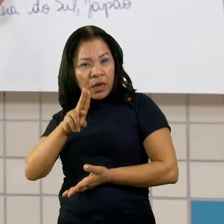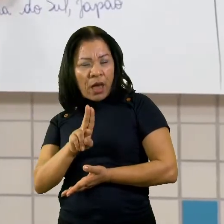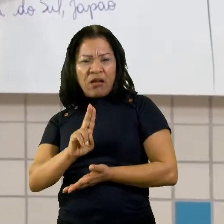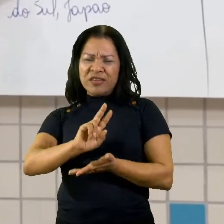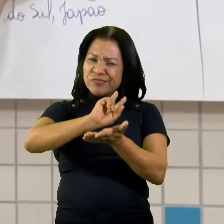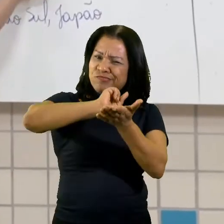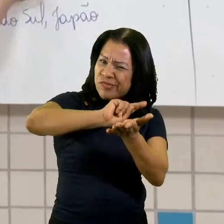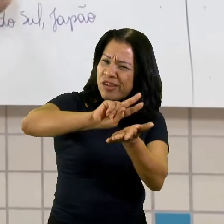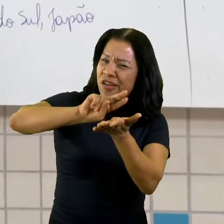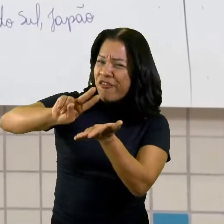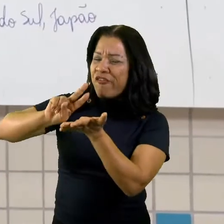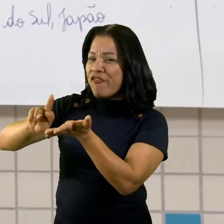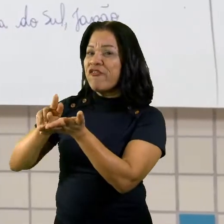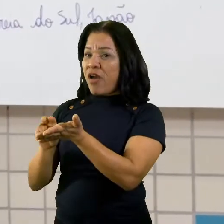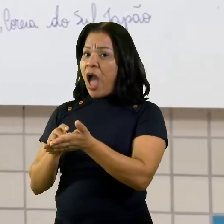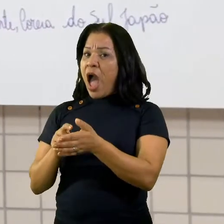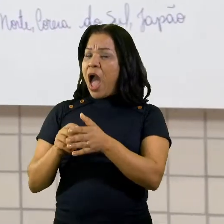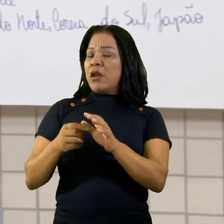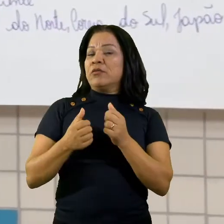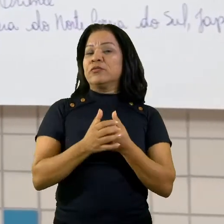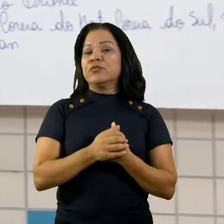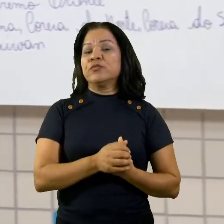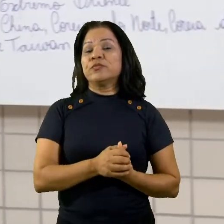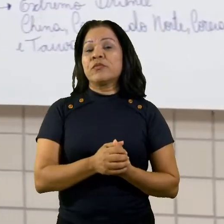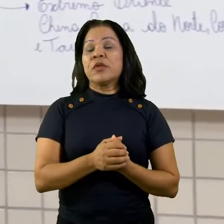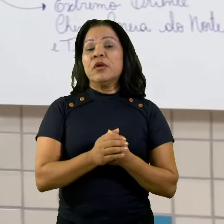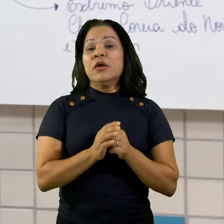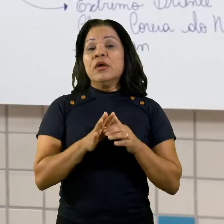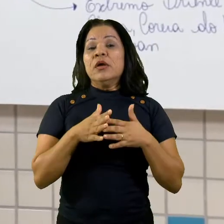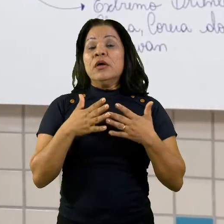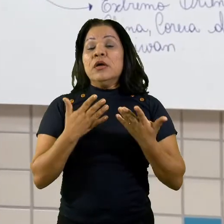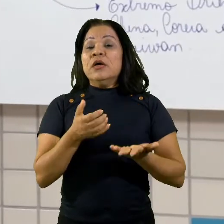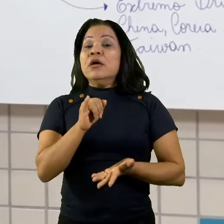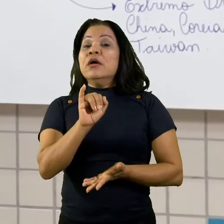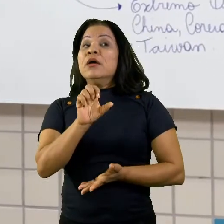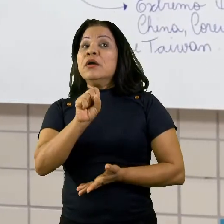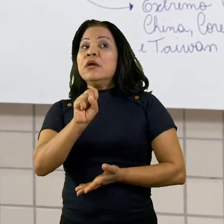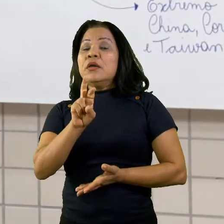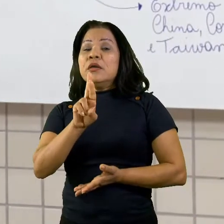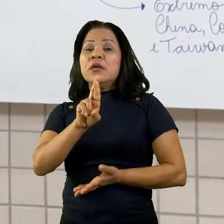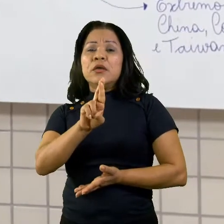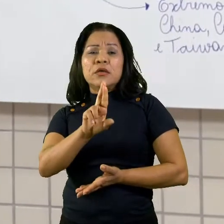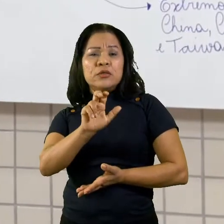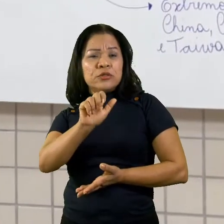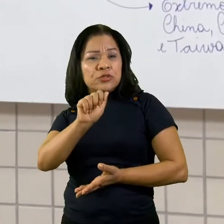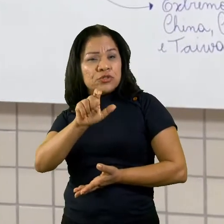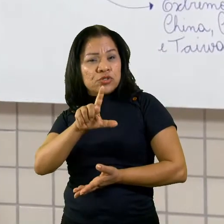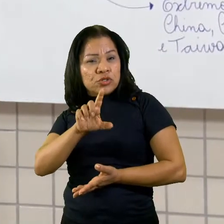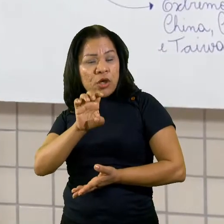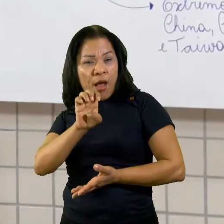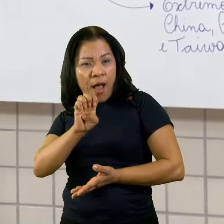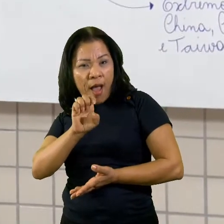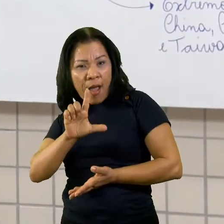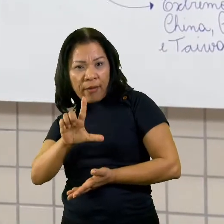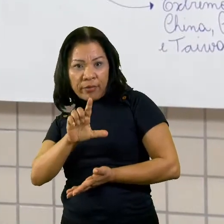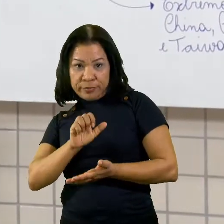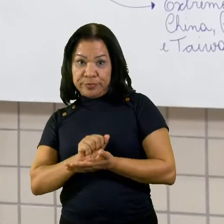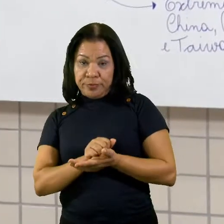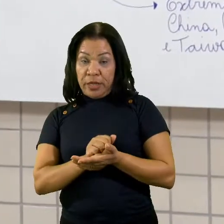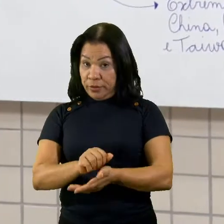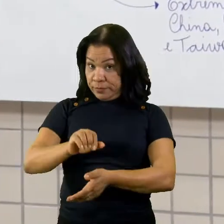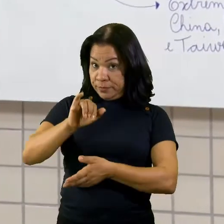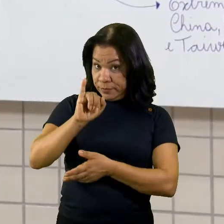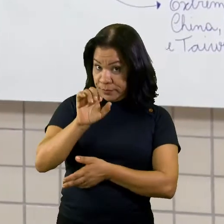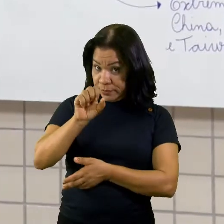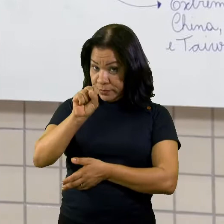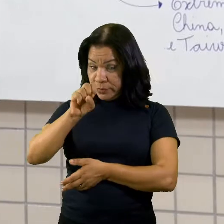e Israel. Um detalhe sobre o Oriente Médio é que, com exceção a Israel,